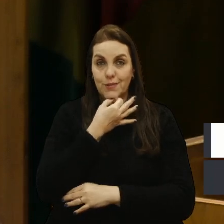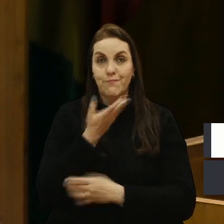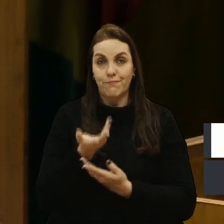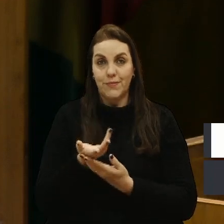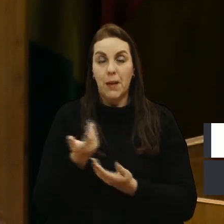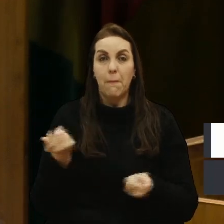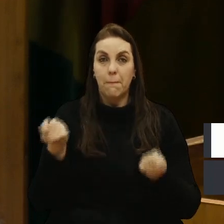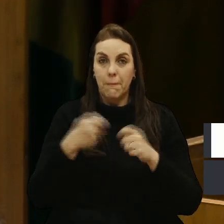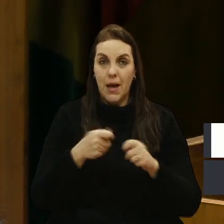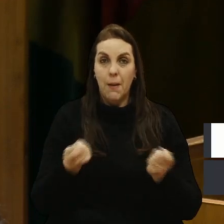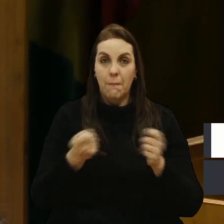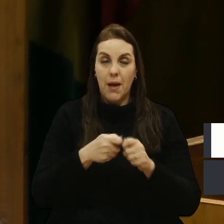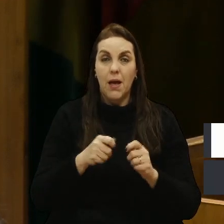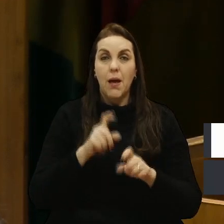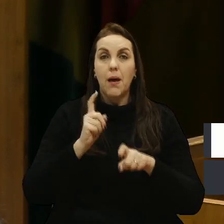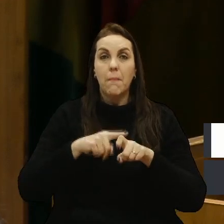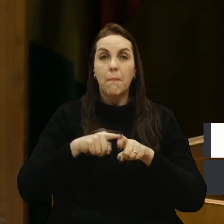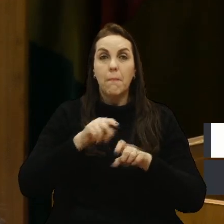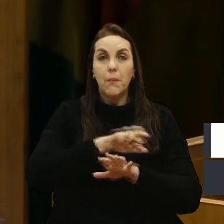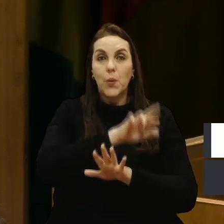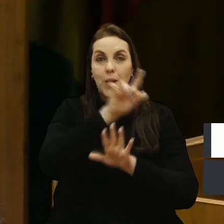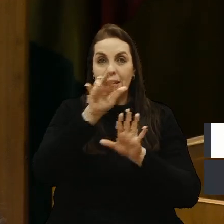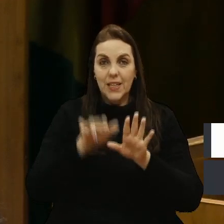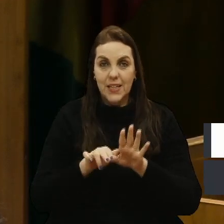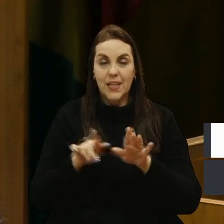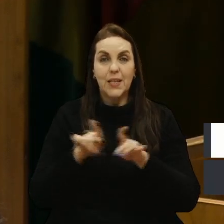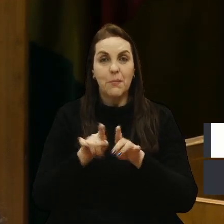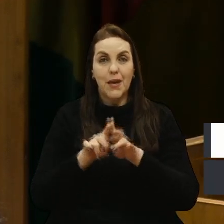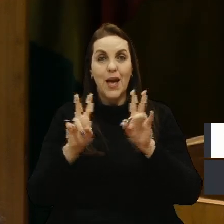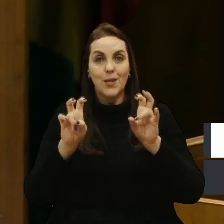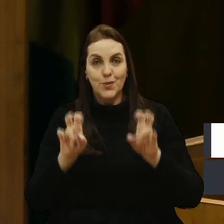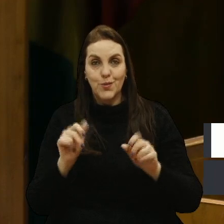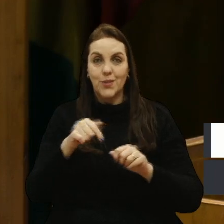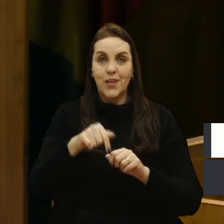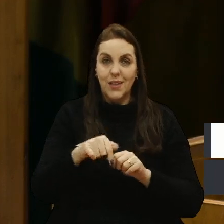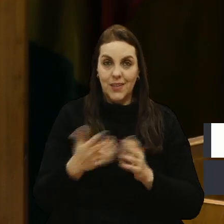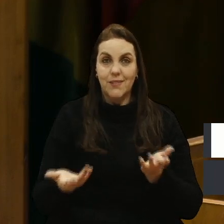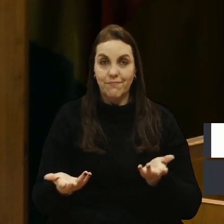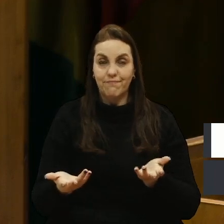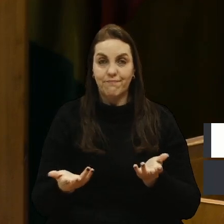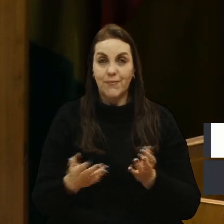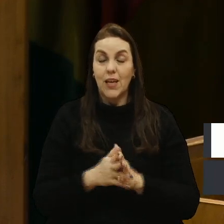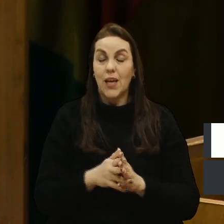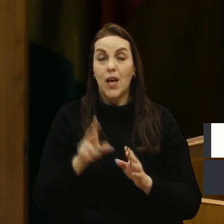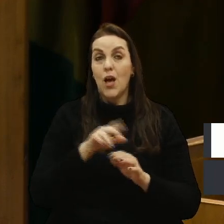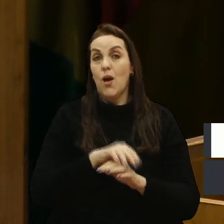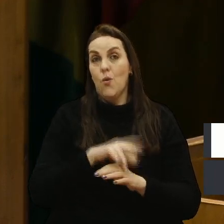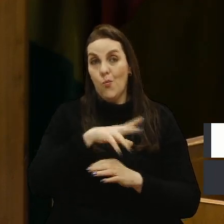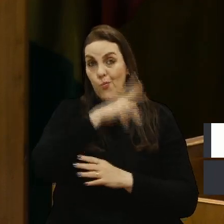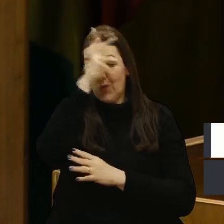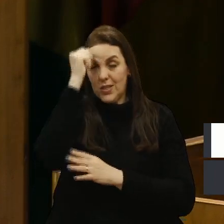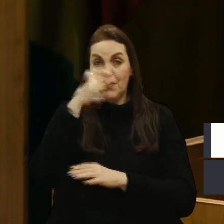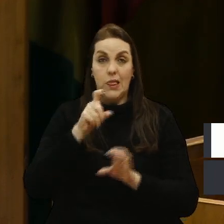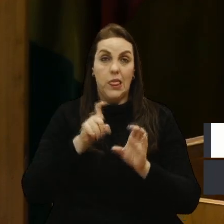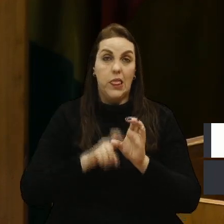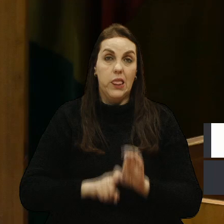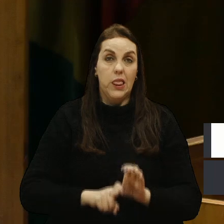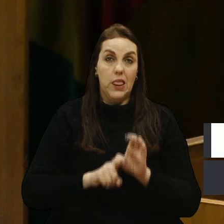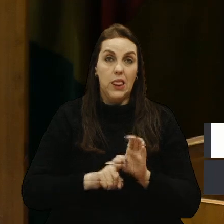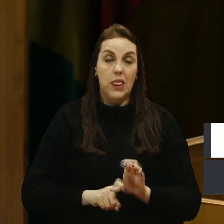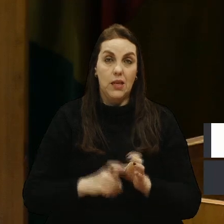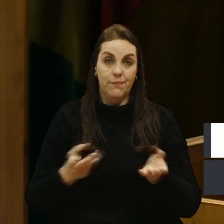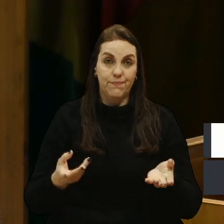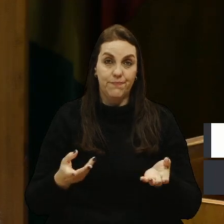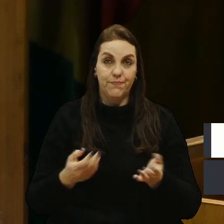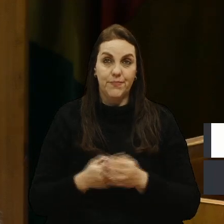exemplo, quando se fala em policlínica, que é um assunto que volta e meia está aqui nesta casa, o município vai ter um passivo extremamente grande. Cortar a fita